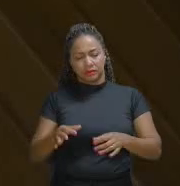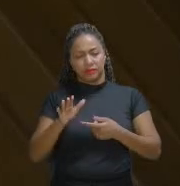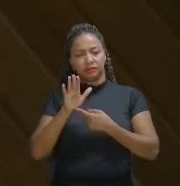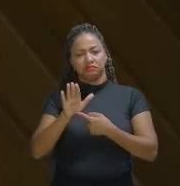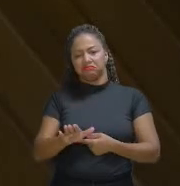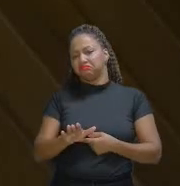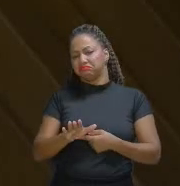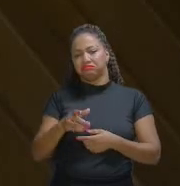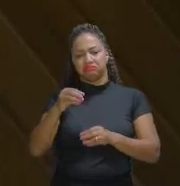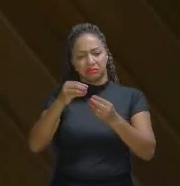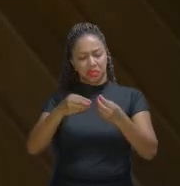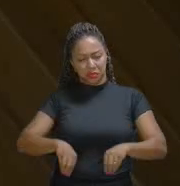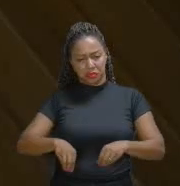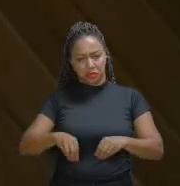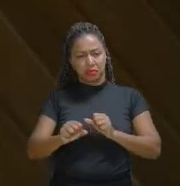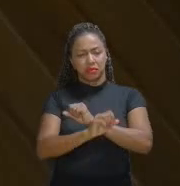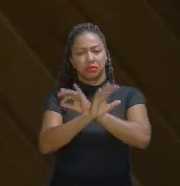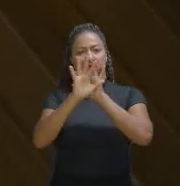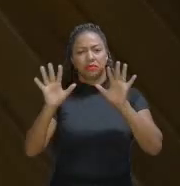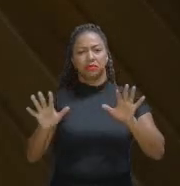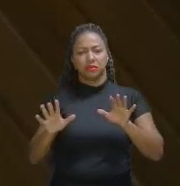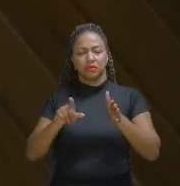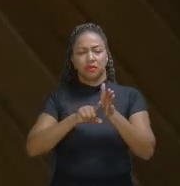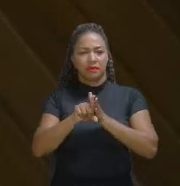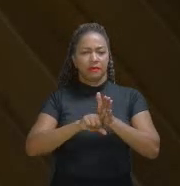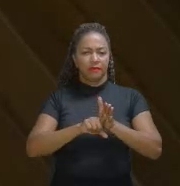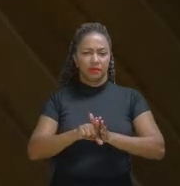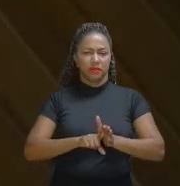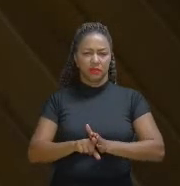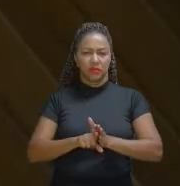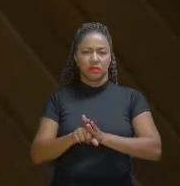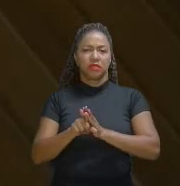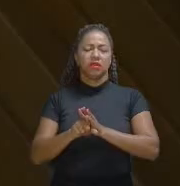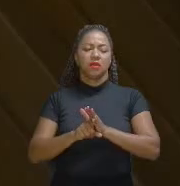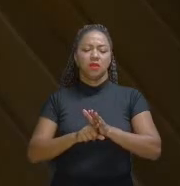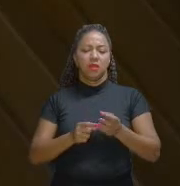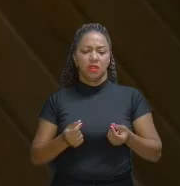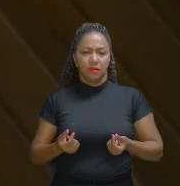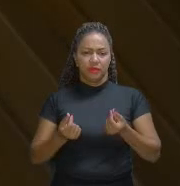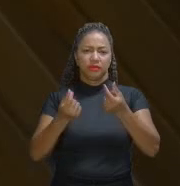não acarretou prejuízo à transparência ou à fiscalização